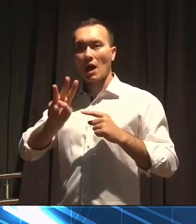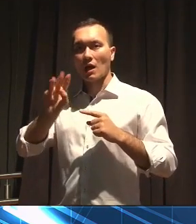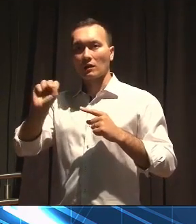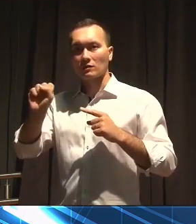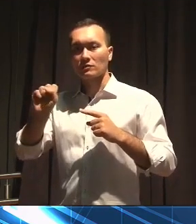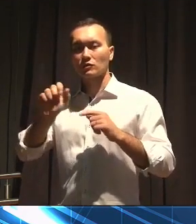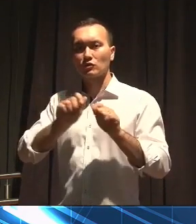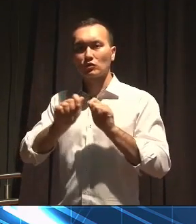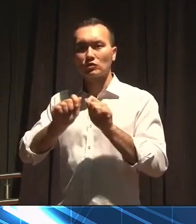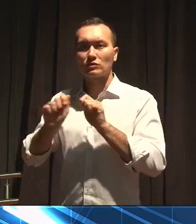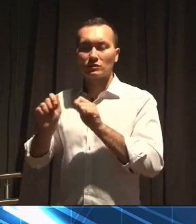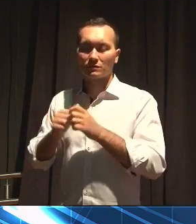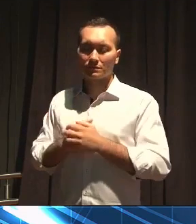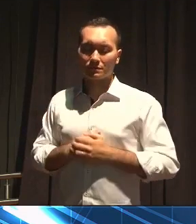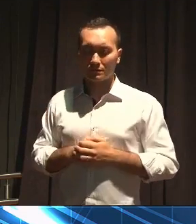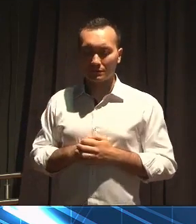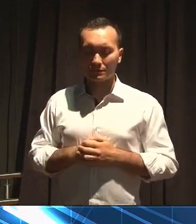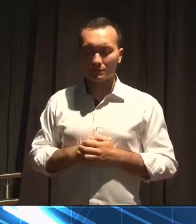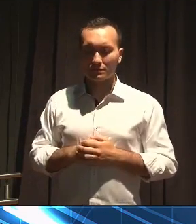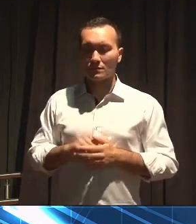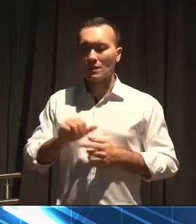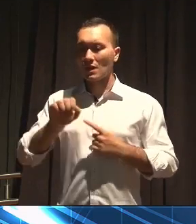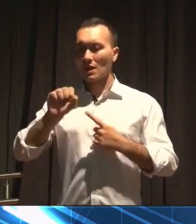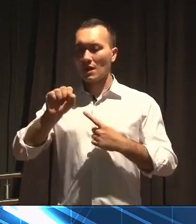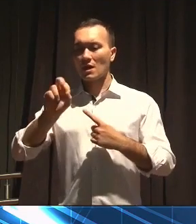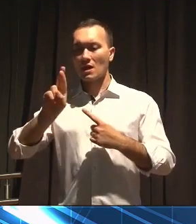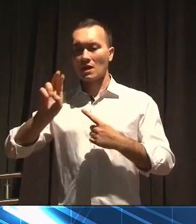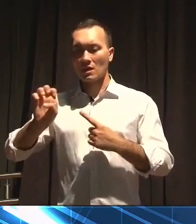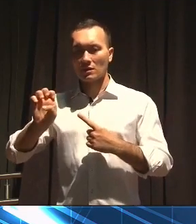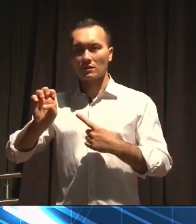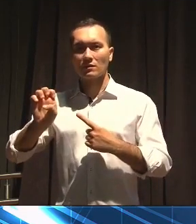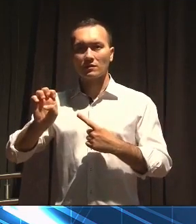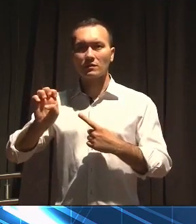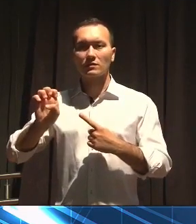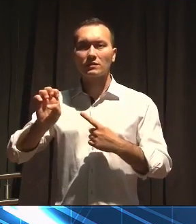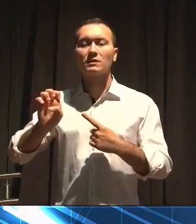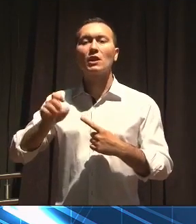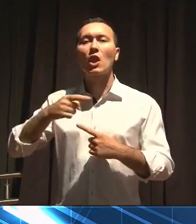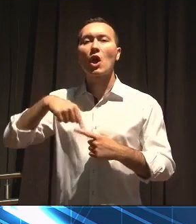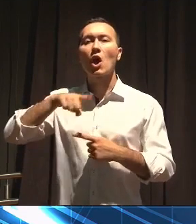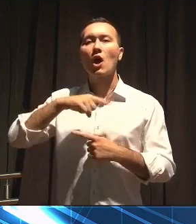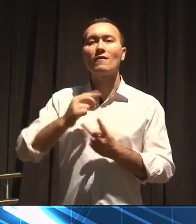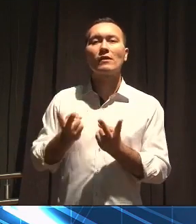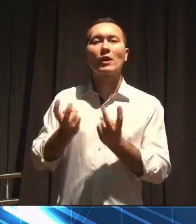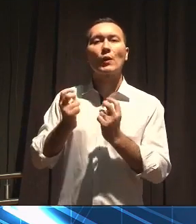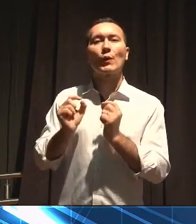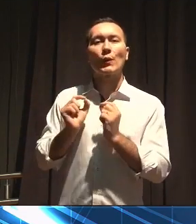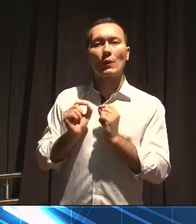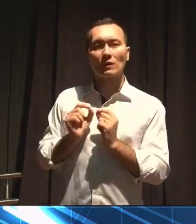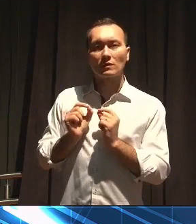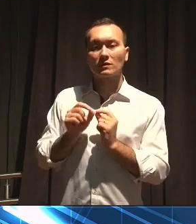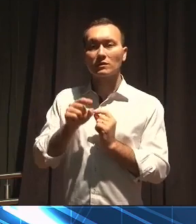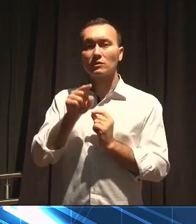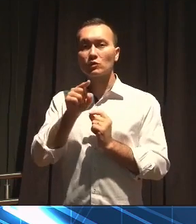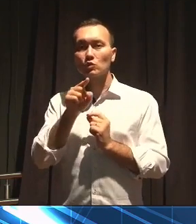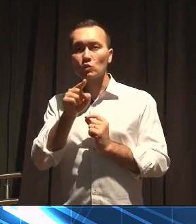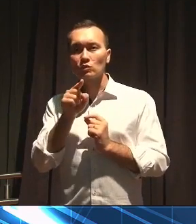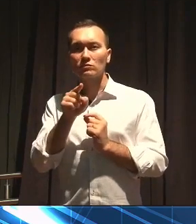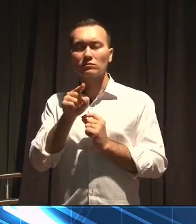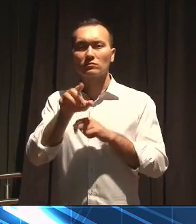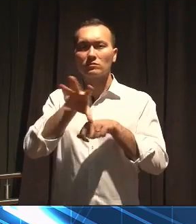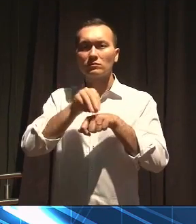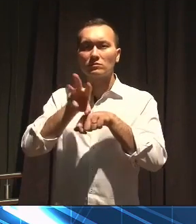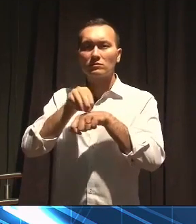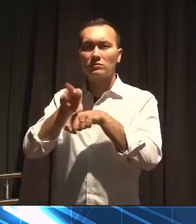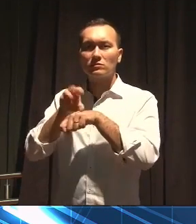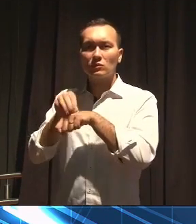Conceituando também a parte do SRE, tá? A gente pode considerar que é literalmente o que você obtém quando trata